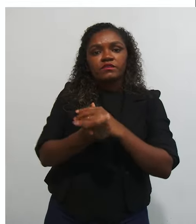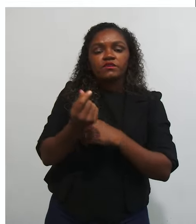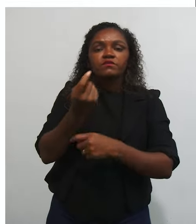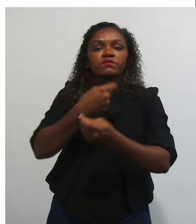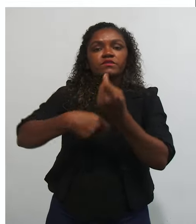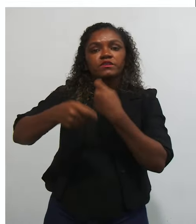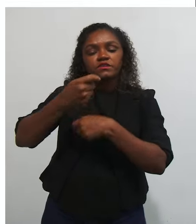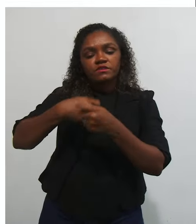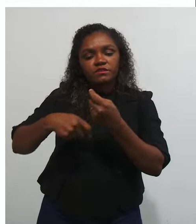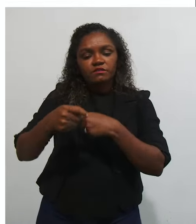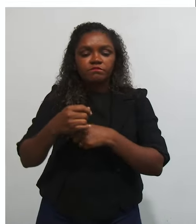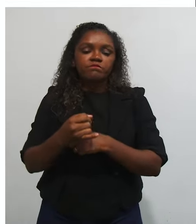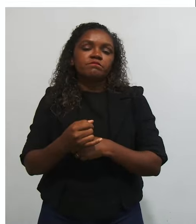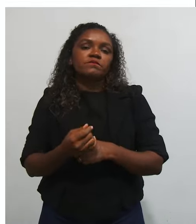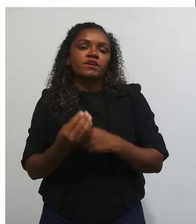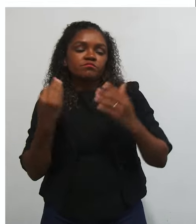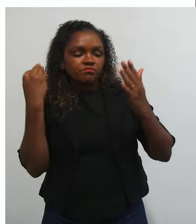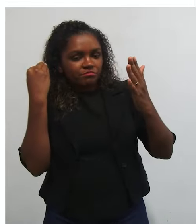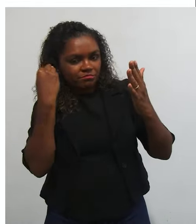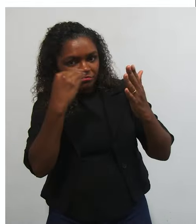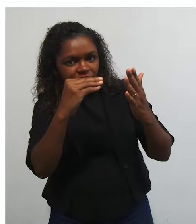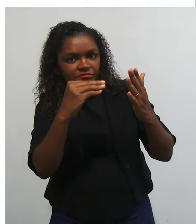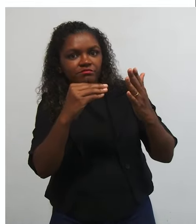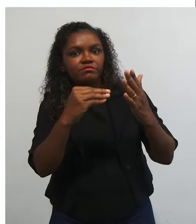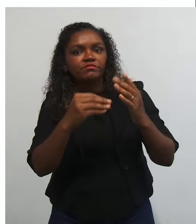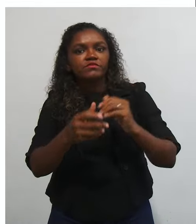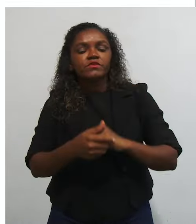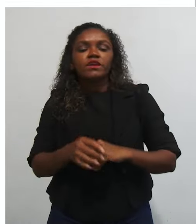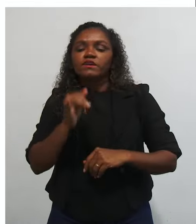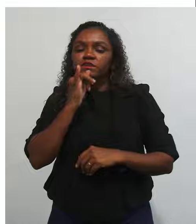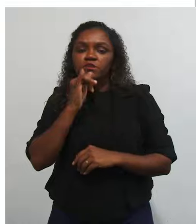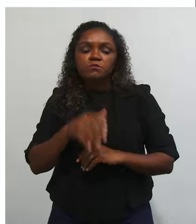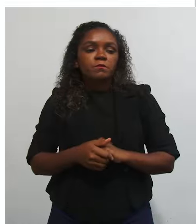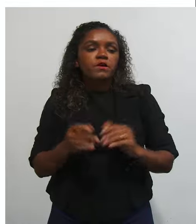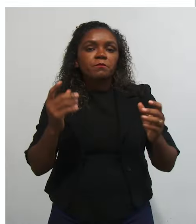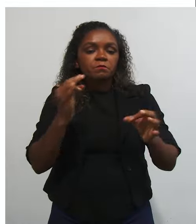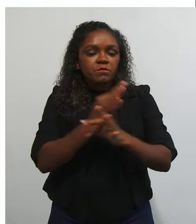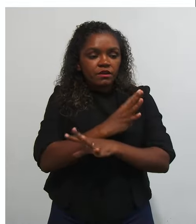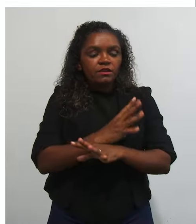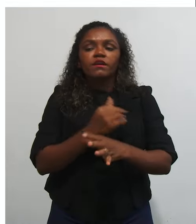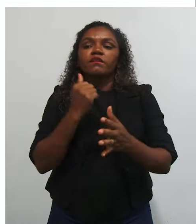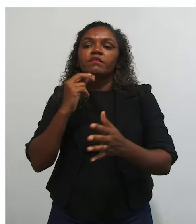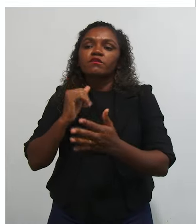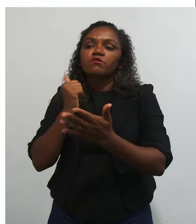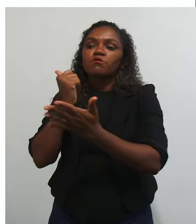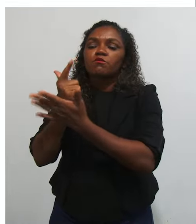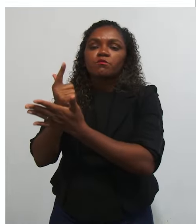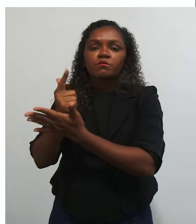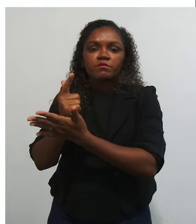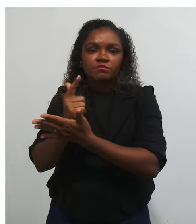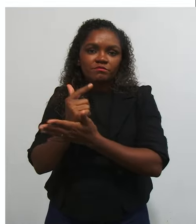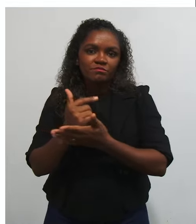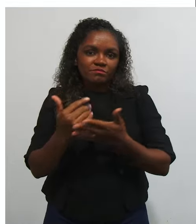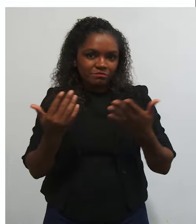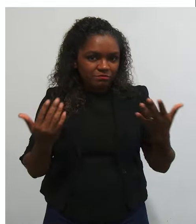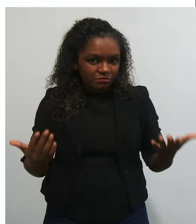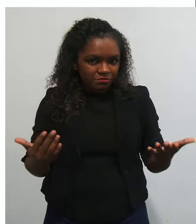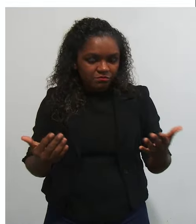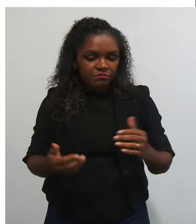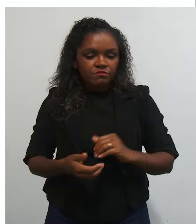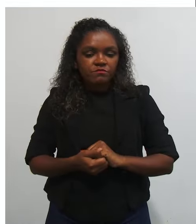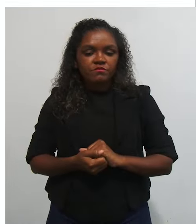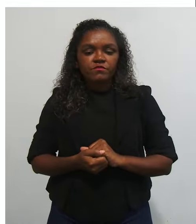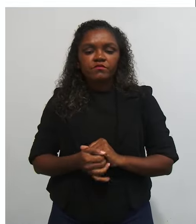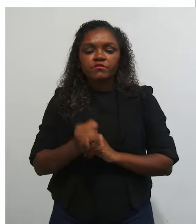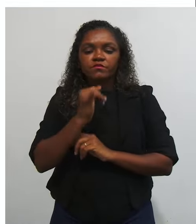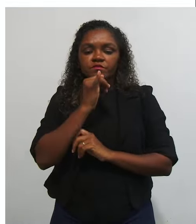adquiridos que não são novos, né? Eles já estão prontos e o ente vai lá e compra esse bem. A gente tem aqui também a amortização de dívida,